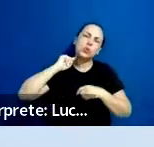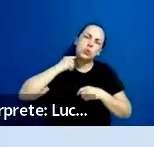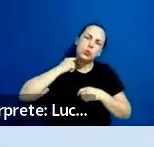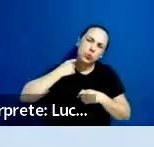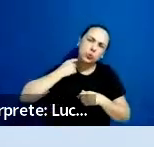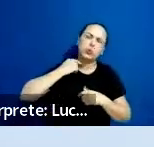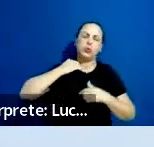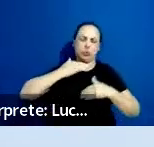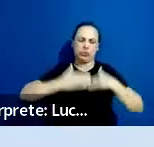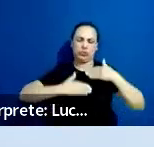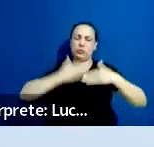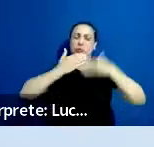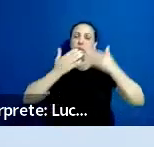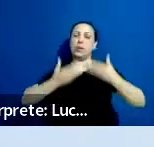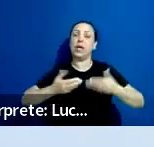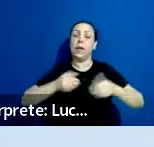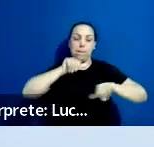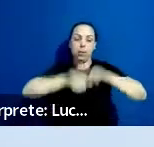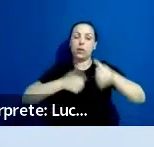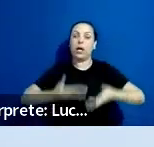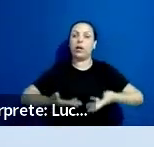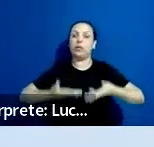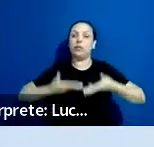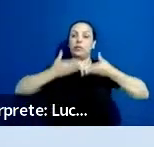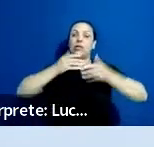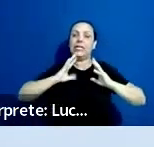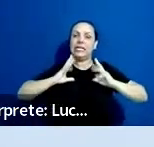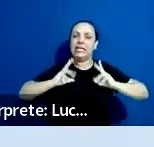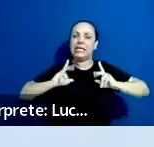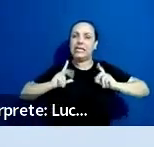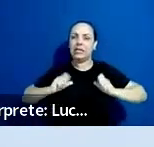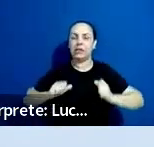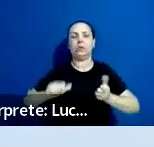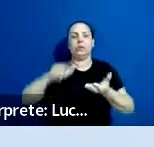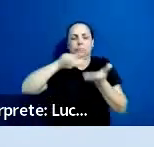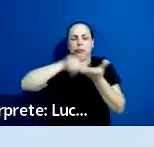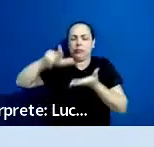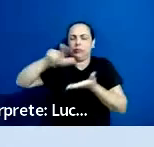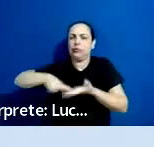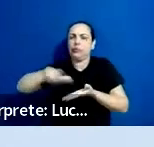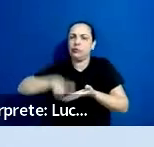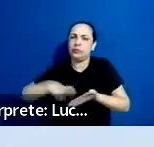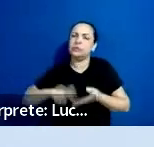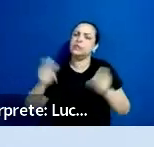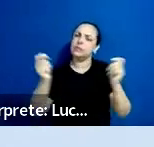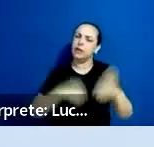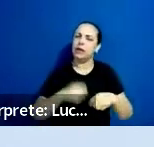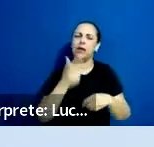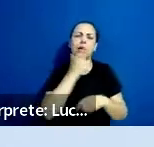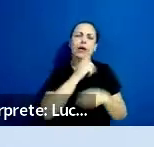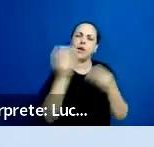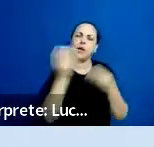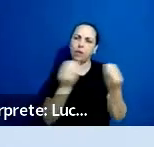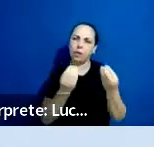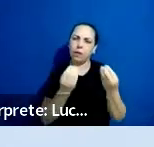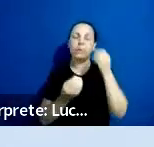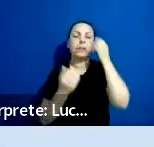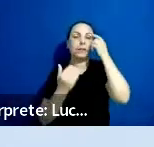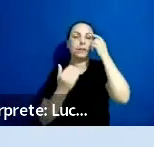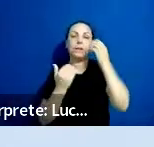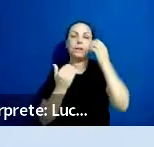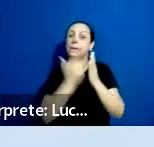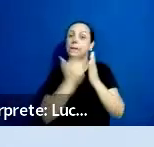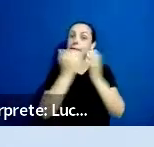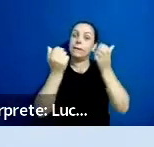a alcalinidade e também aumentar essa oxigenação sanguínea e combater o estresse oxidativo. Eu vou apresentar para vocês,